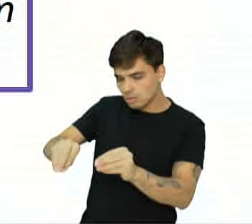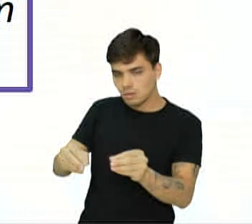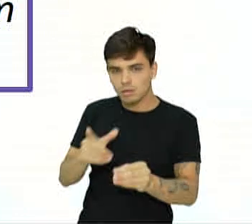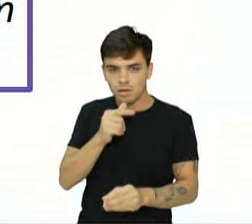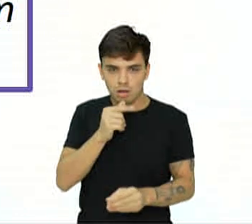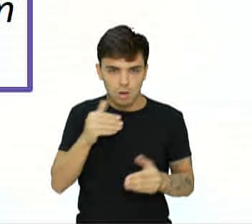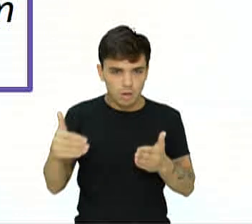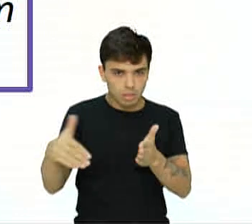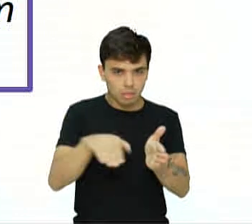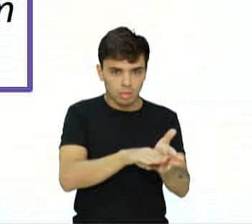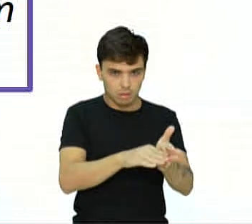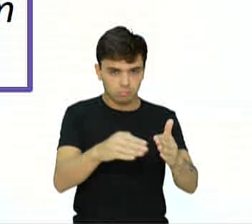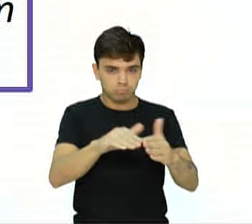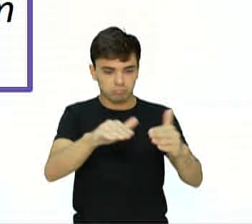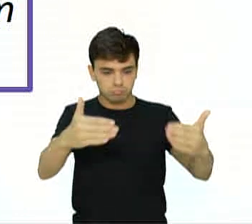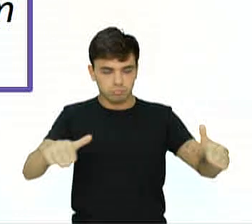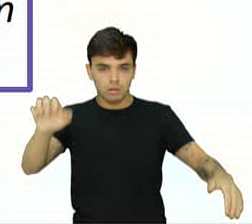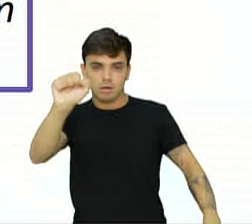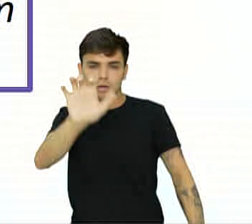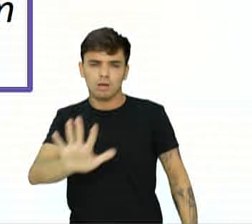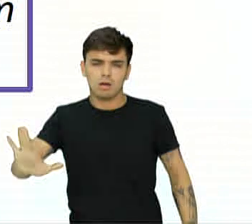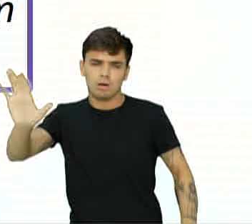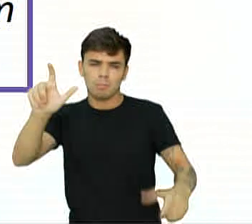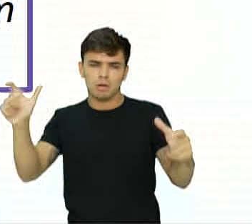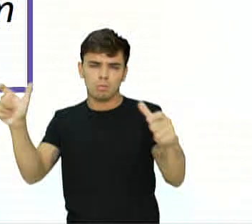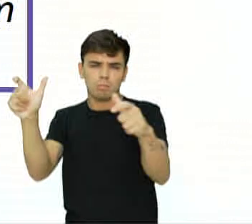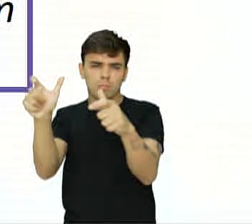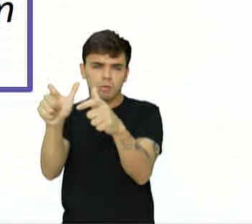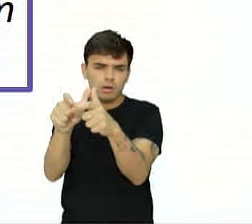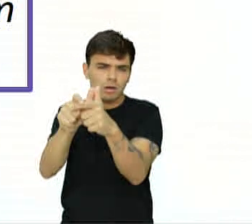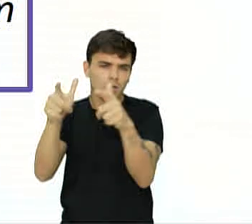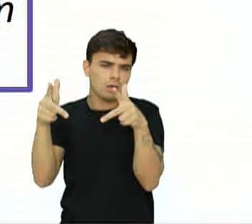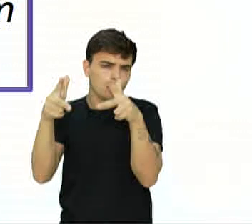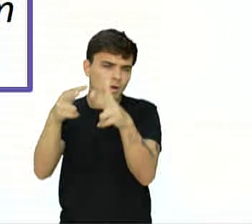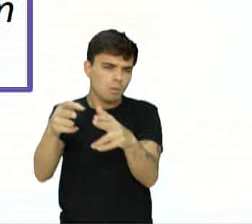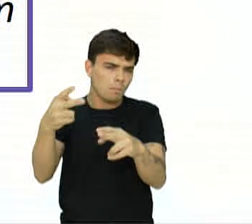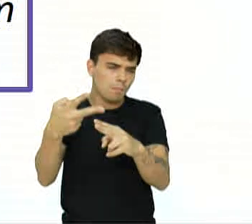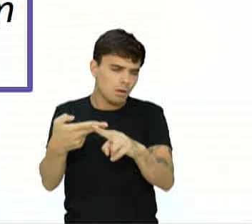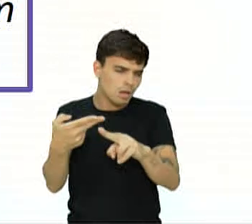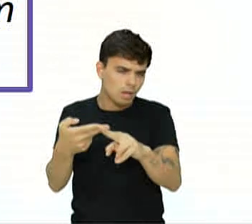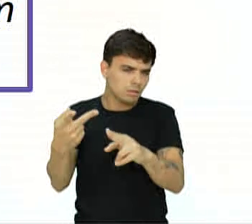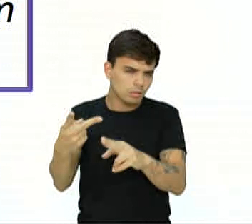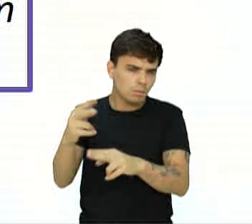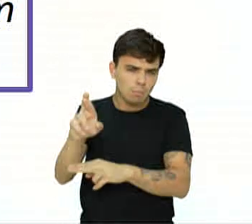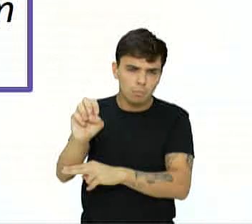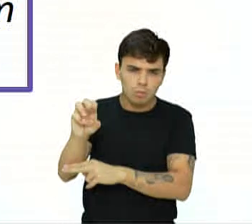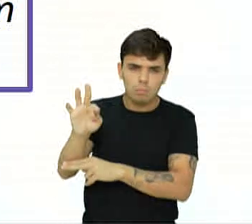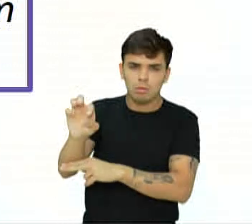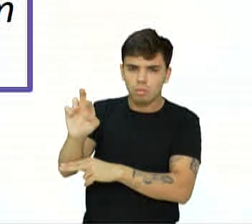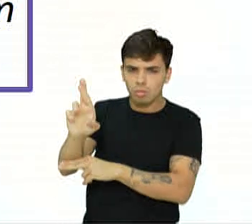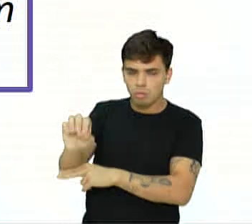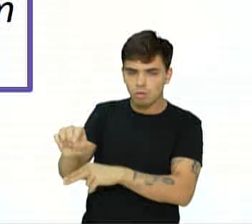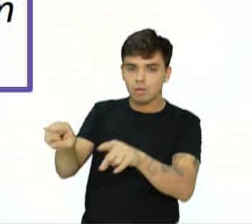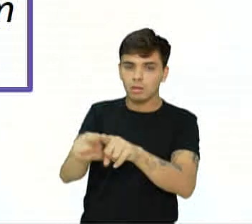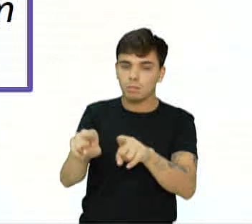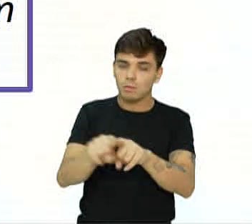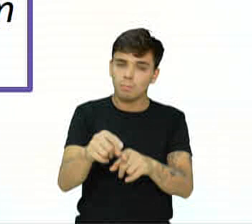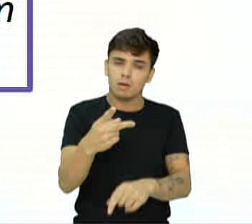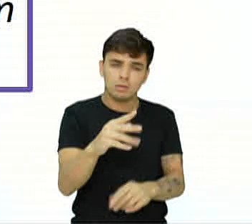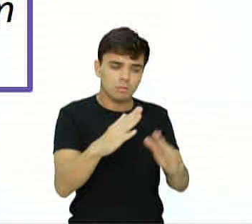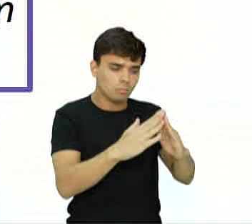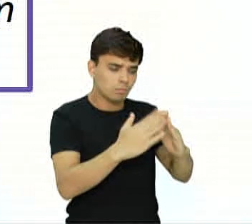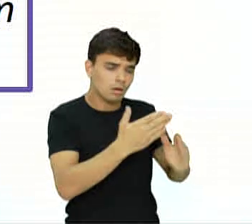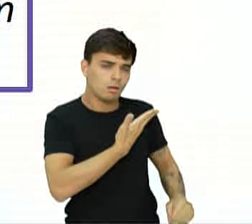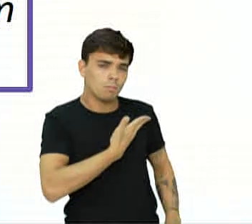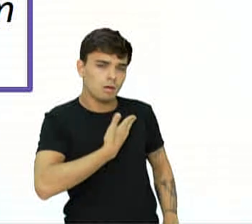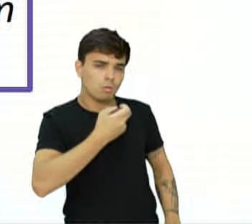o mar, a Europa ficará diminuída, como se fosse um promontório, como se fosse o solar de teus amigos ou o